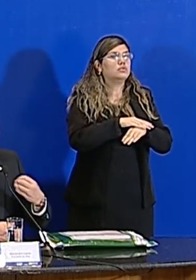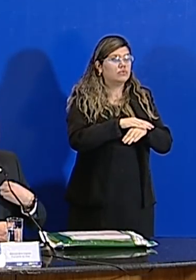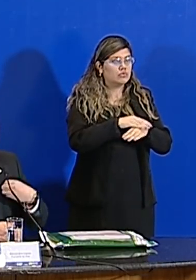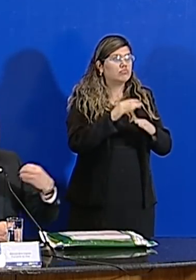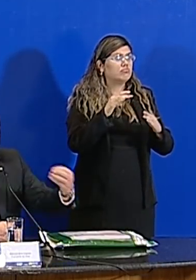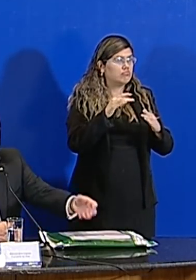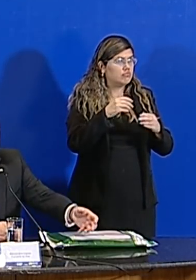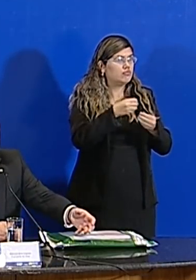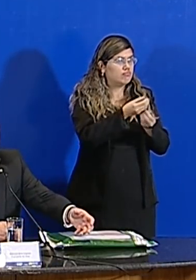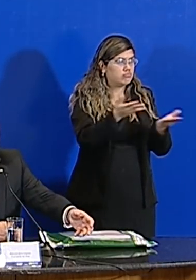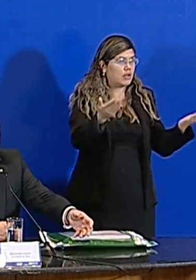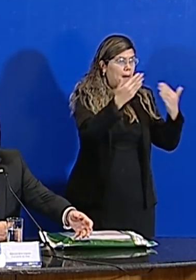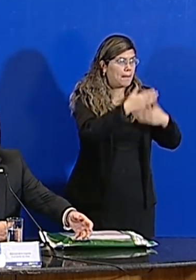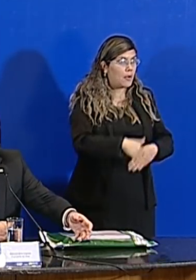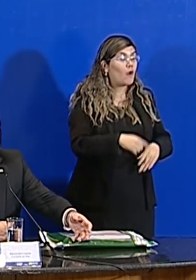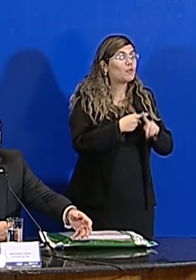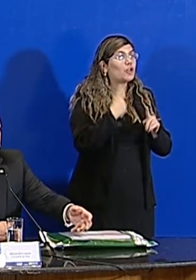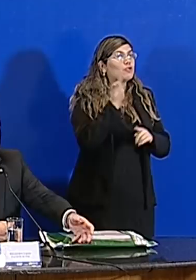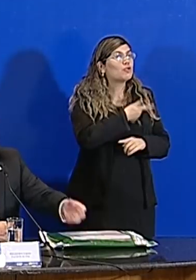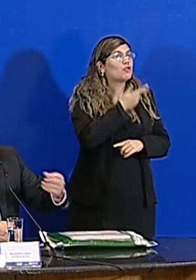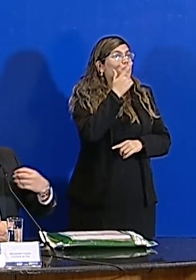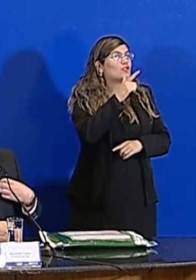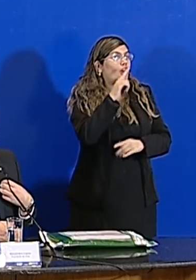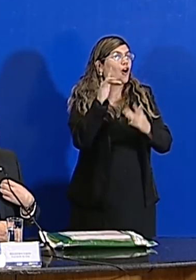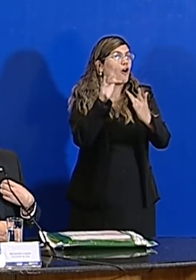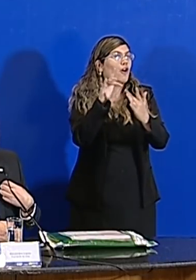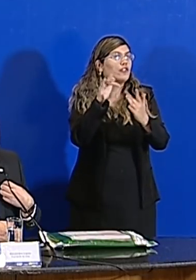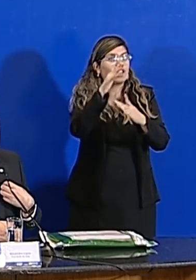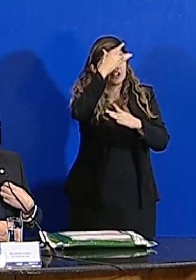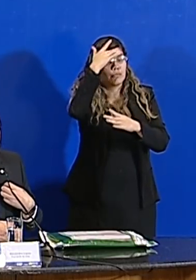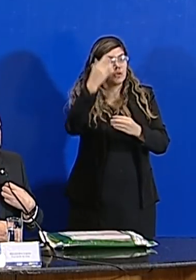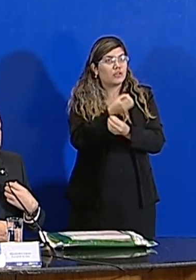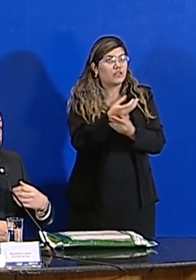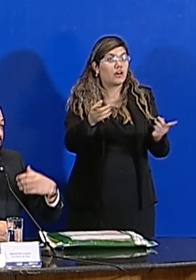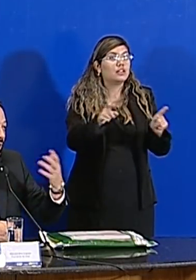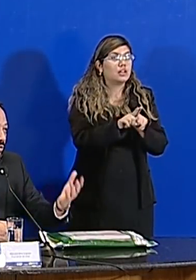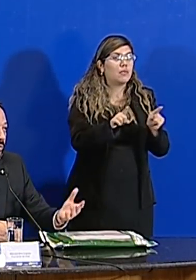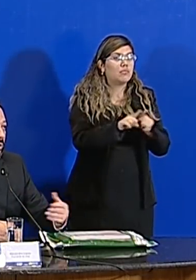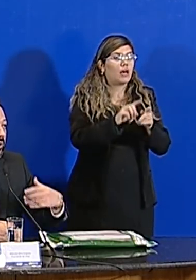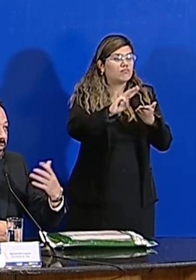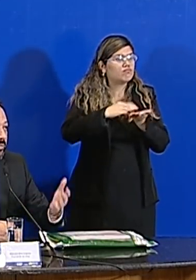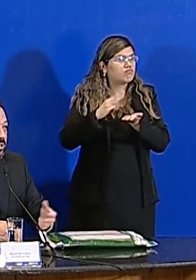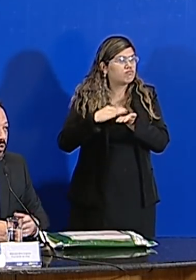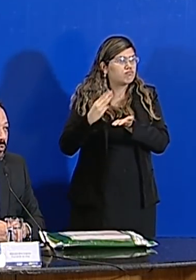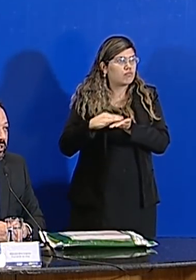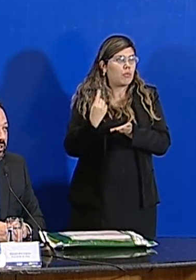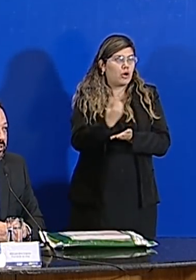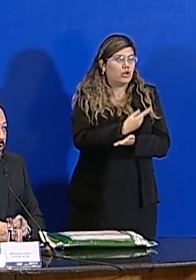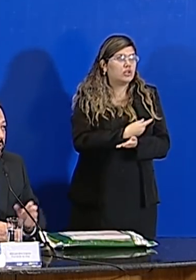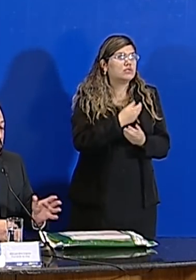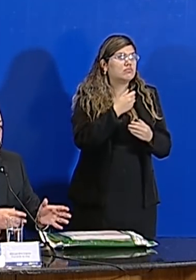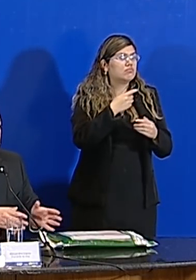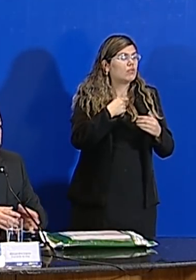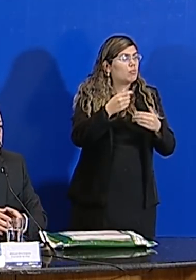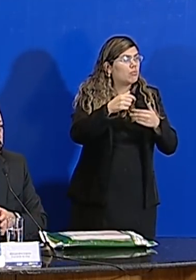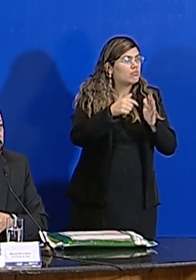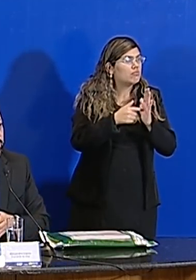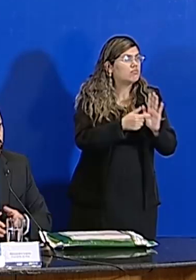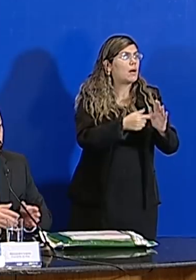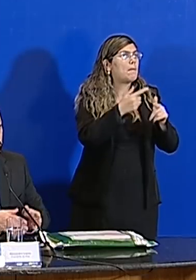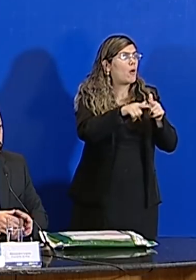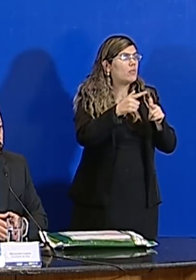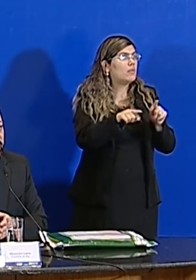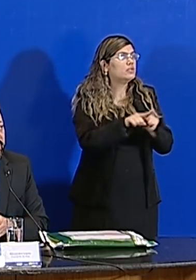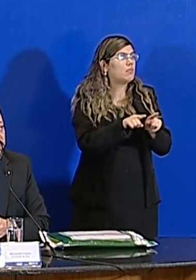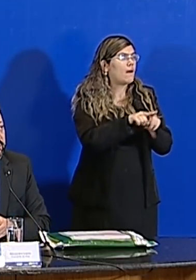dele que nós conseguimos entrar em contato com os aplicadores e eles também com a gente para reportar algum problema e pedir alguma orientação. Só que a gente tem